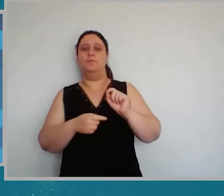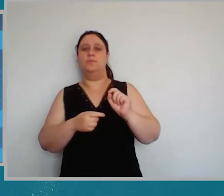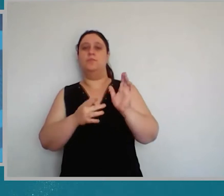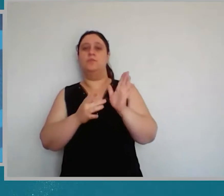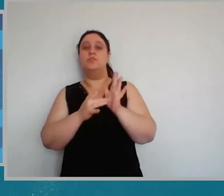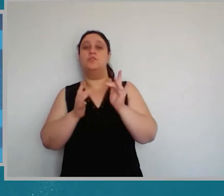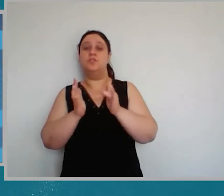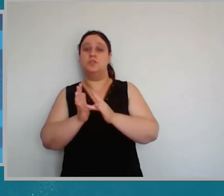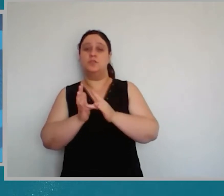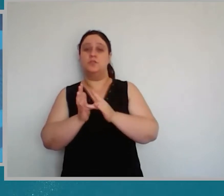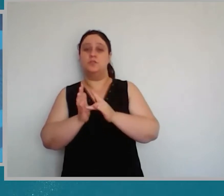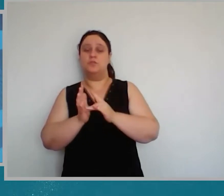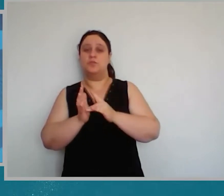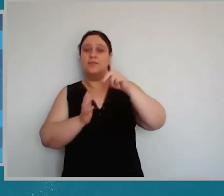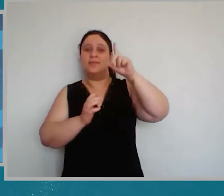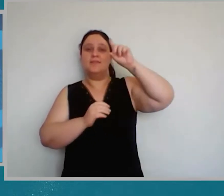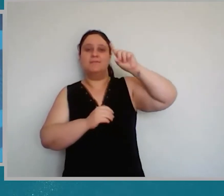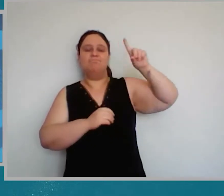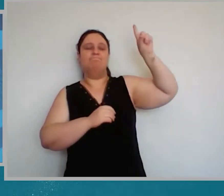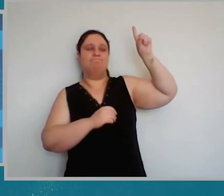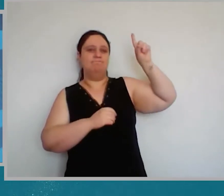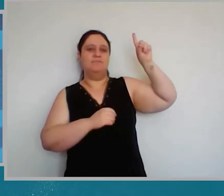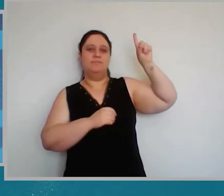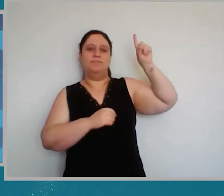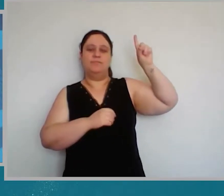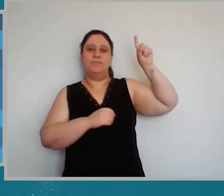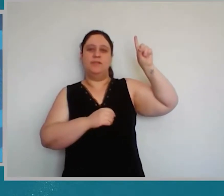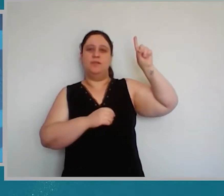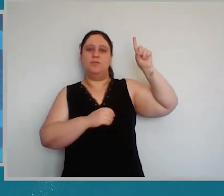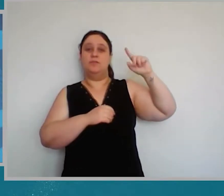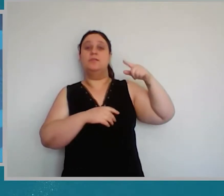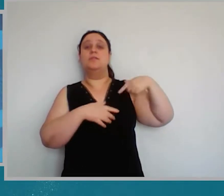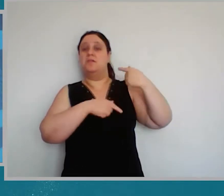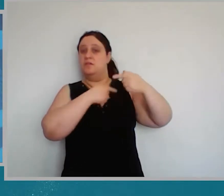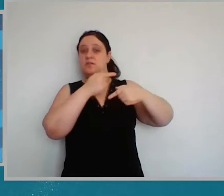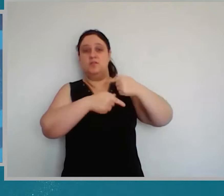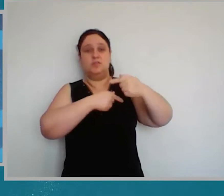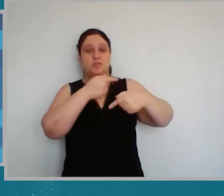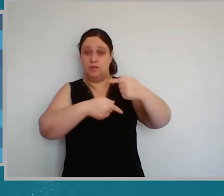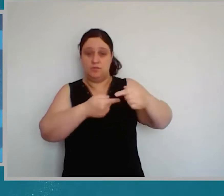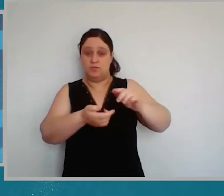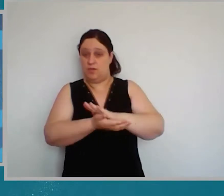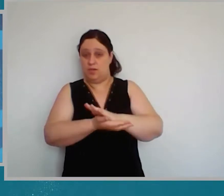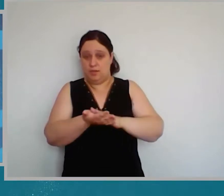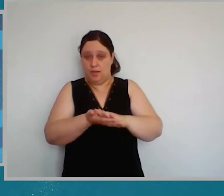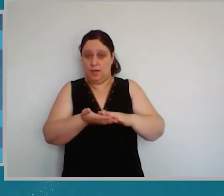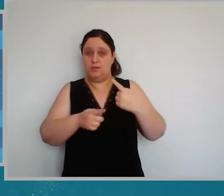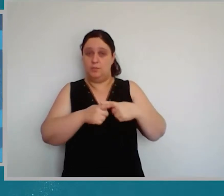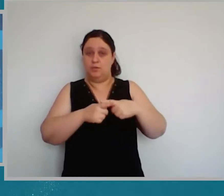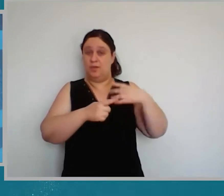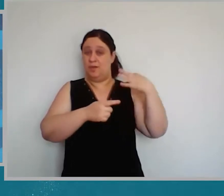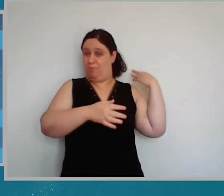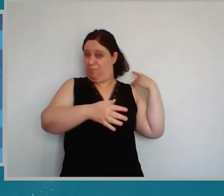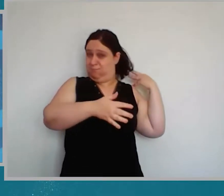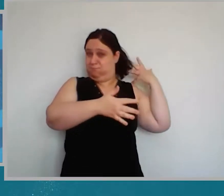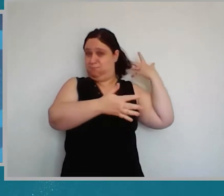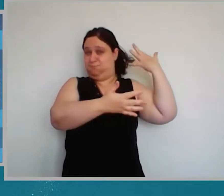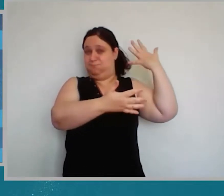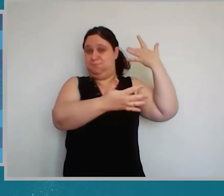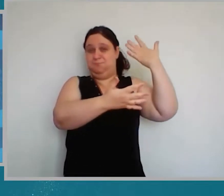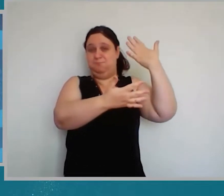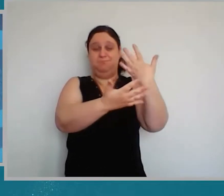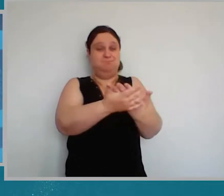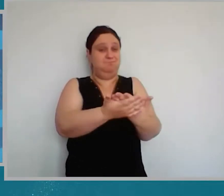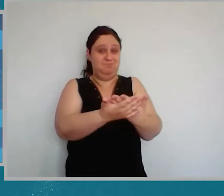Deus. Sendo Deus, não tem genealogia, porque ele existe desde o princípio e